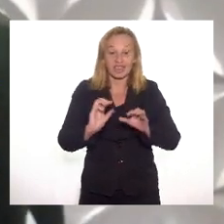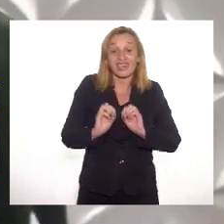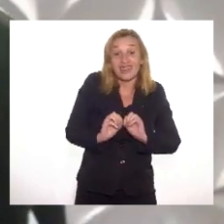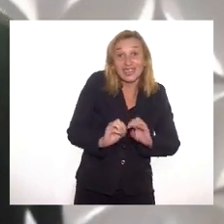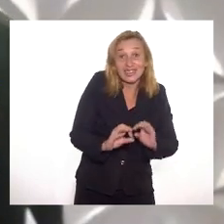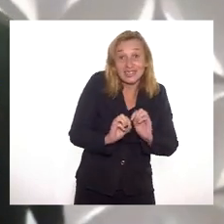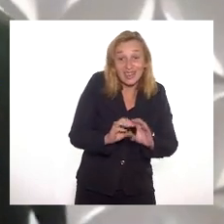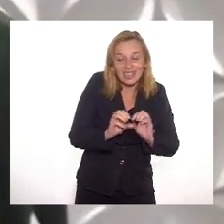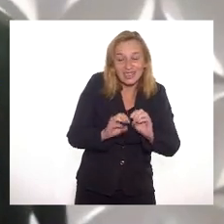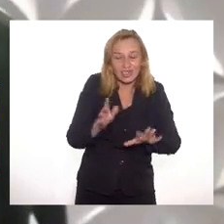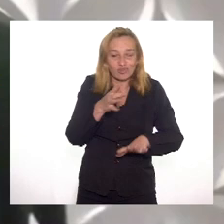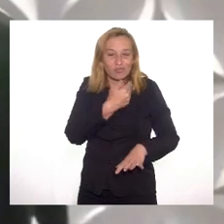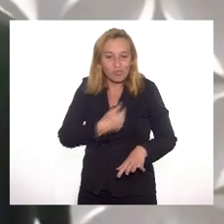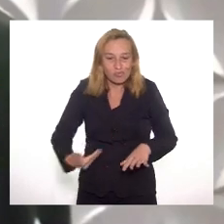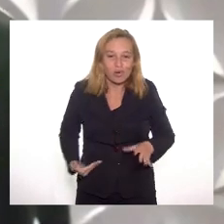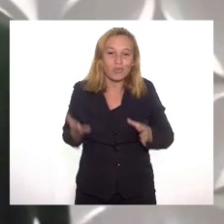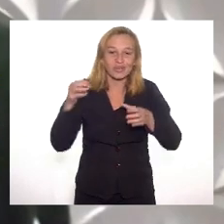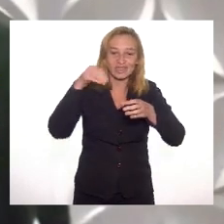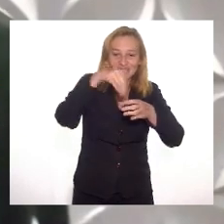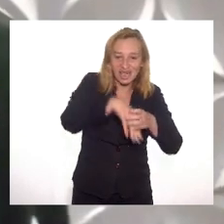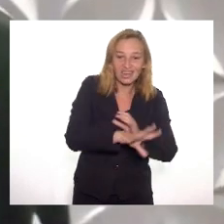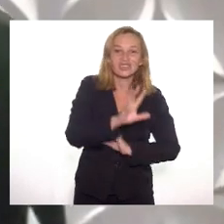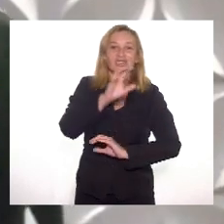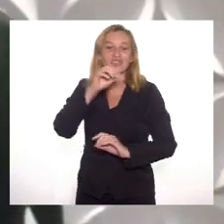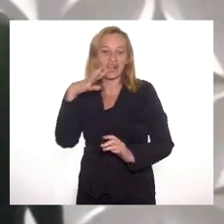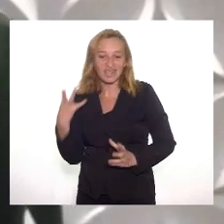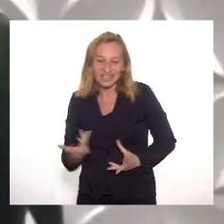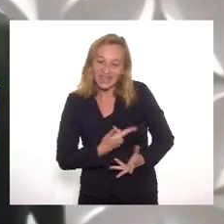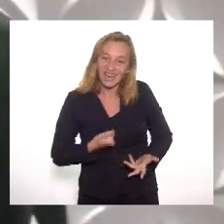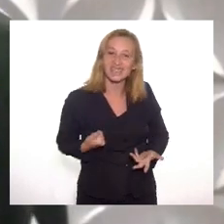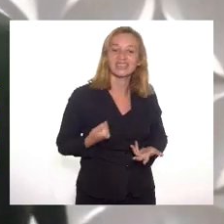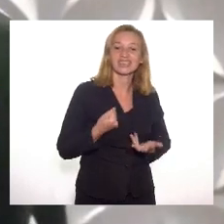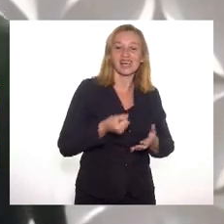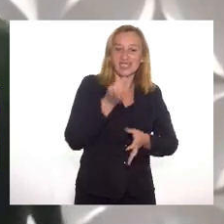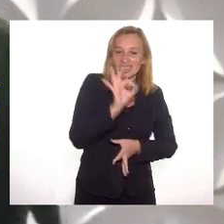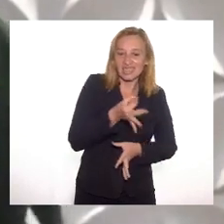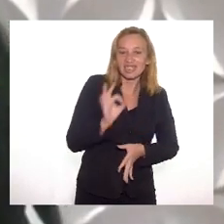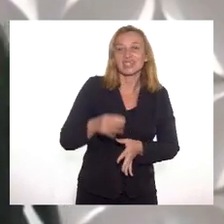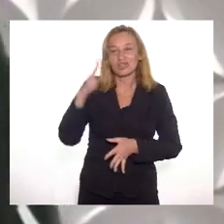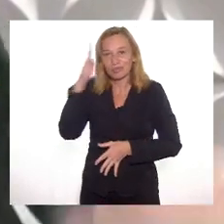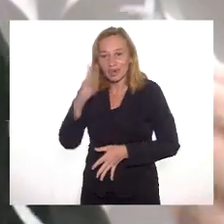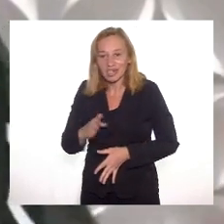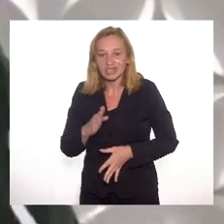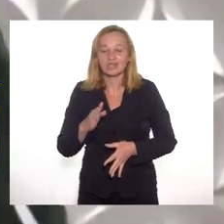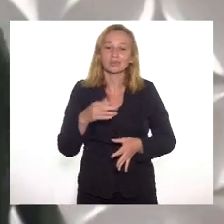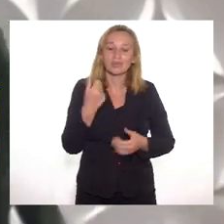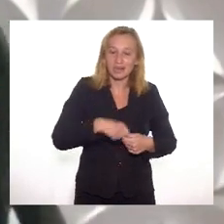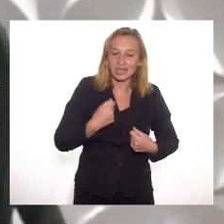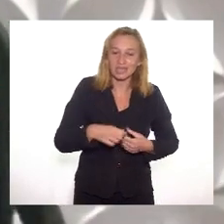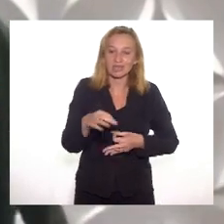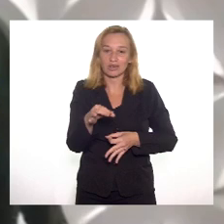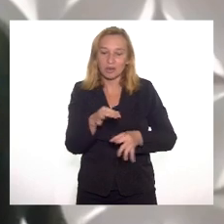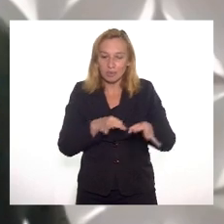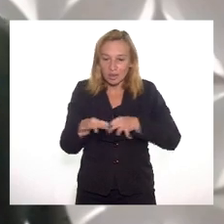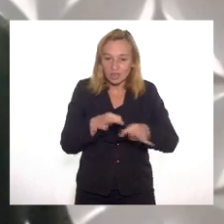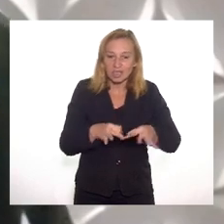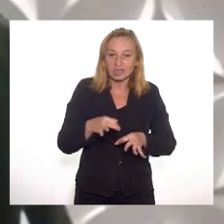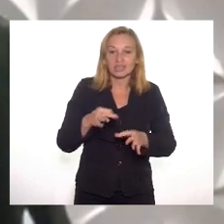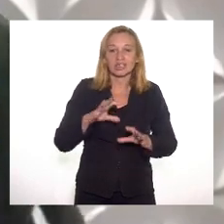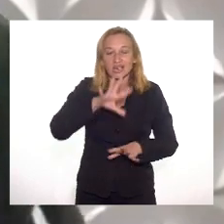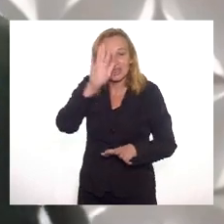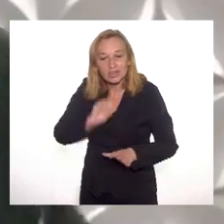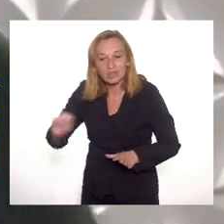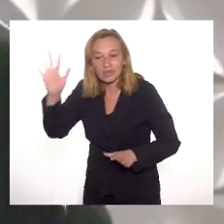educação pública integral de qualidade e na certeza que o Brasil precisa de um projeto nacional de desenvolvimento